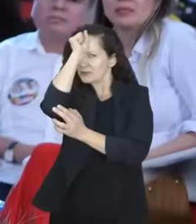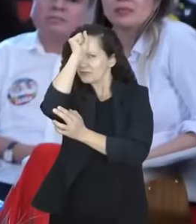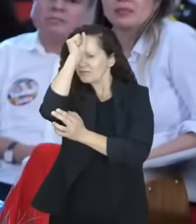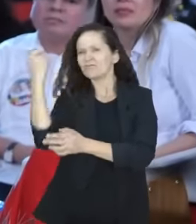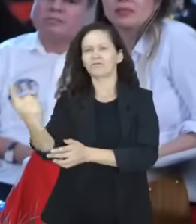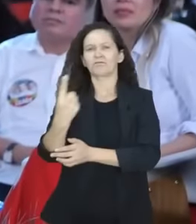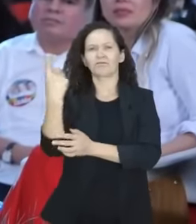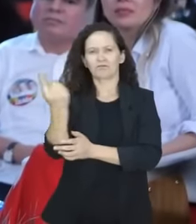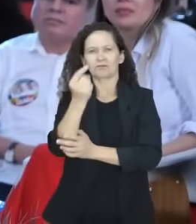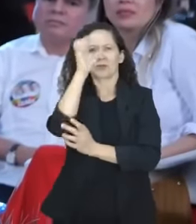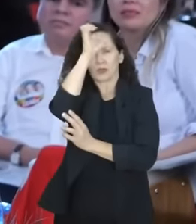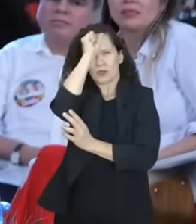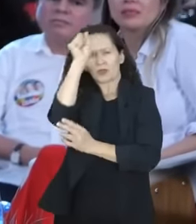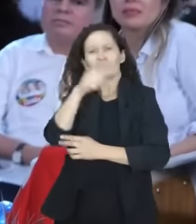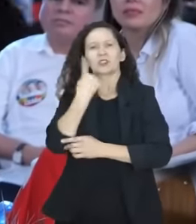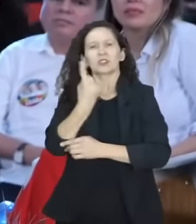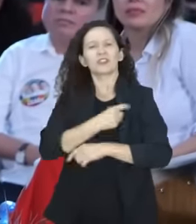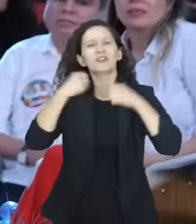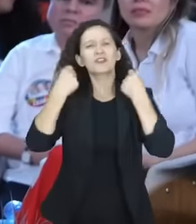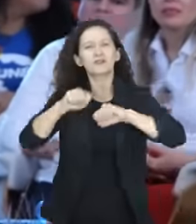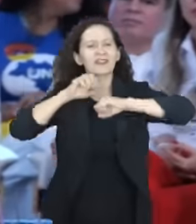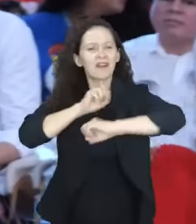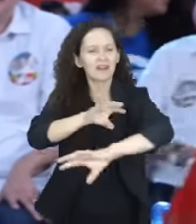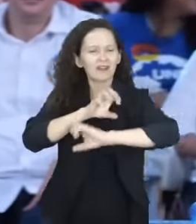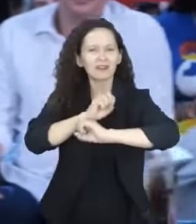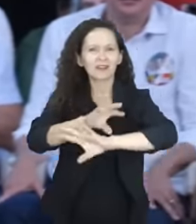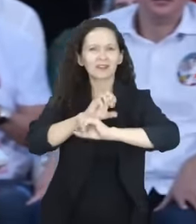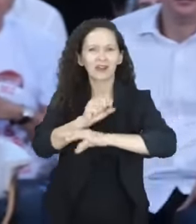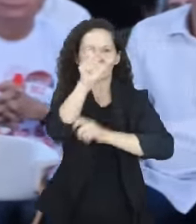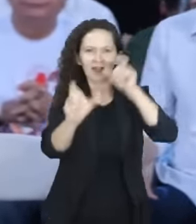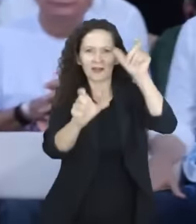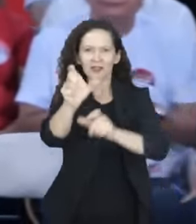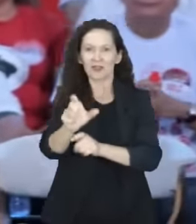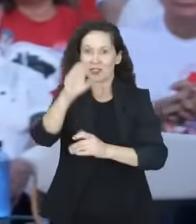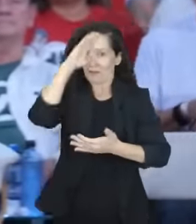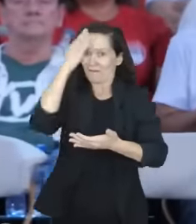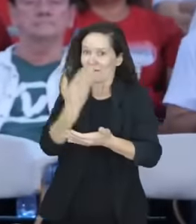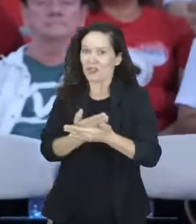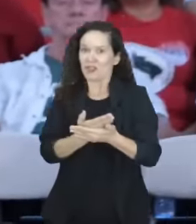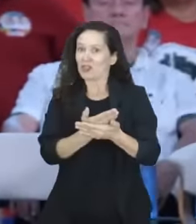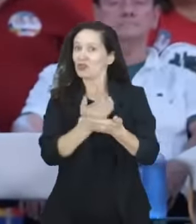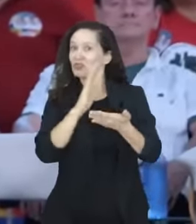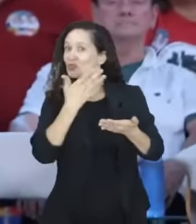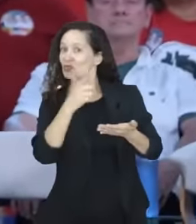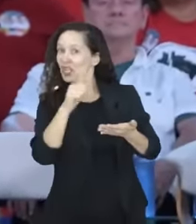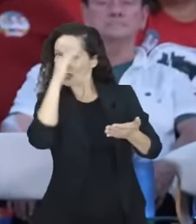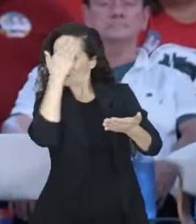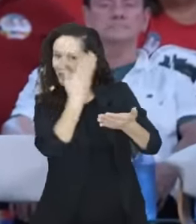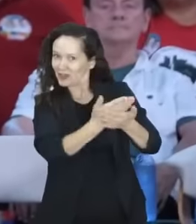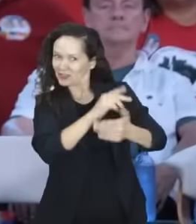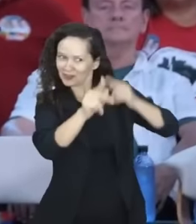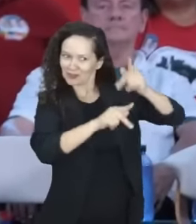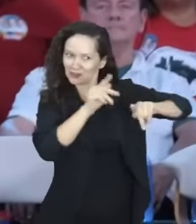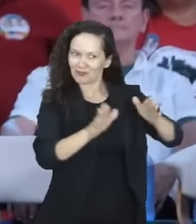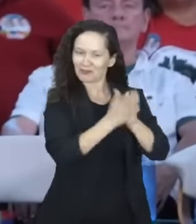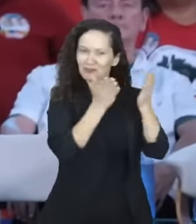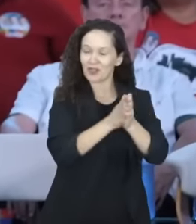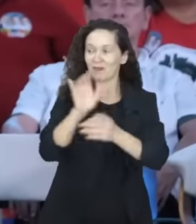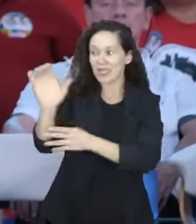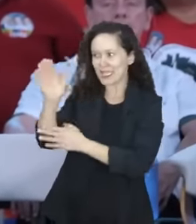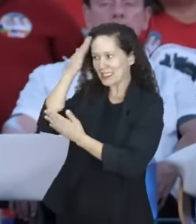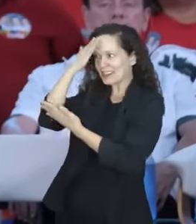que ensinar a quem não confia no povo trabalhador e no pobre, eles têm que aprender que a gente